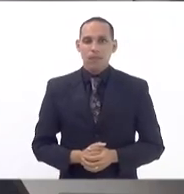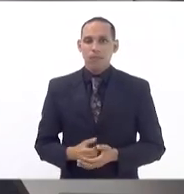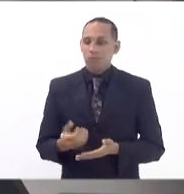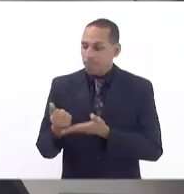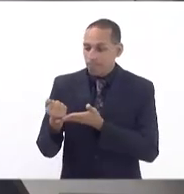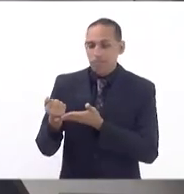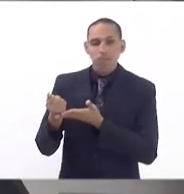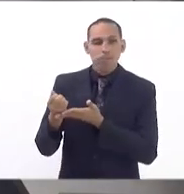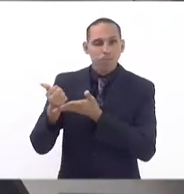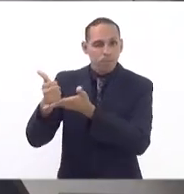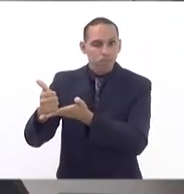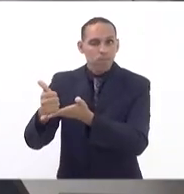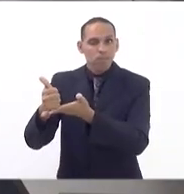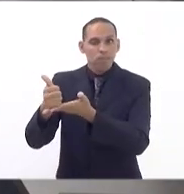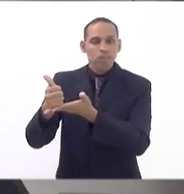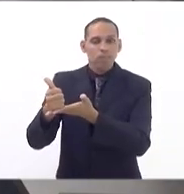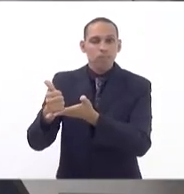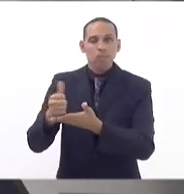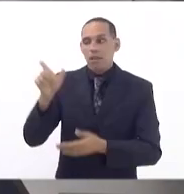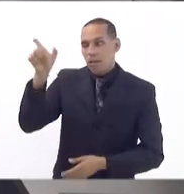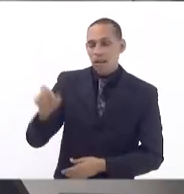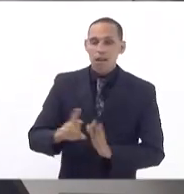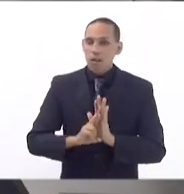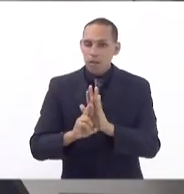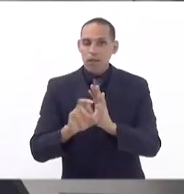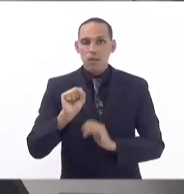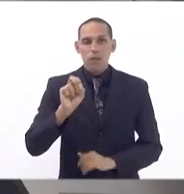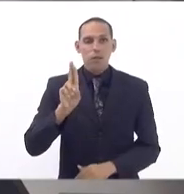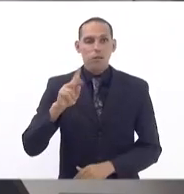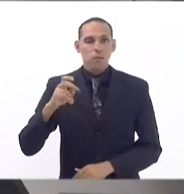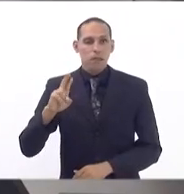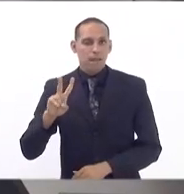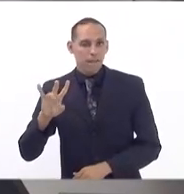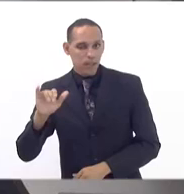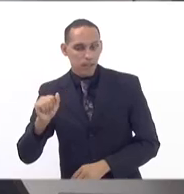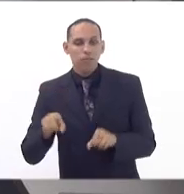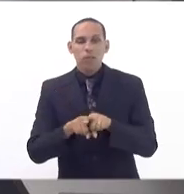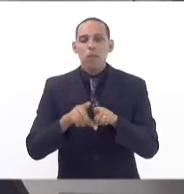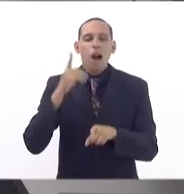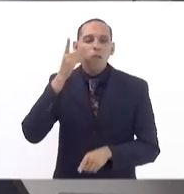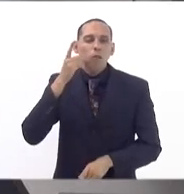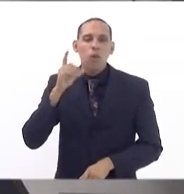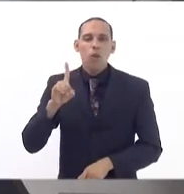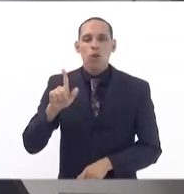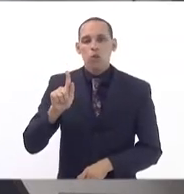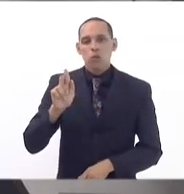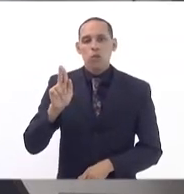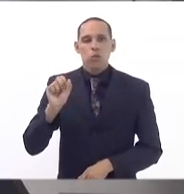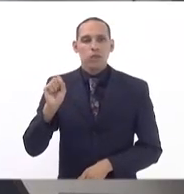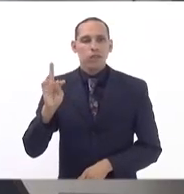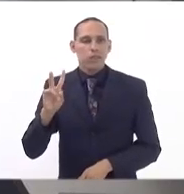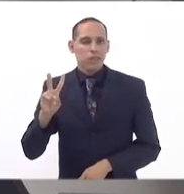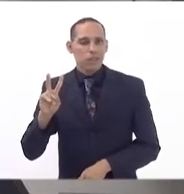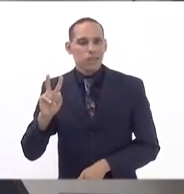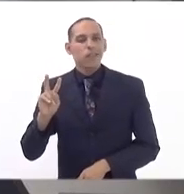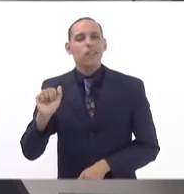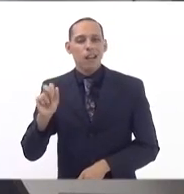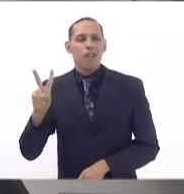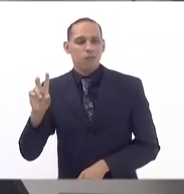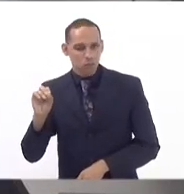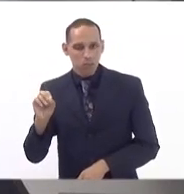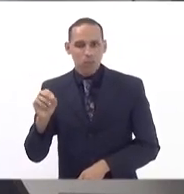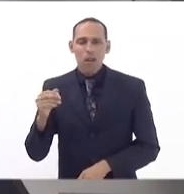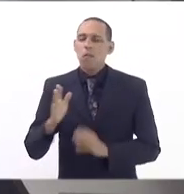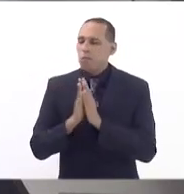representante da SuperVia como também para o Gustavo a próxima reunião eu faço questão que você